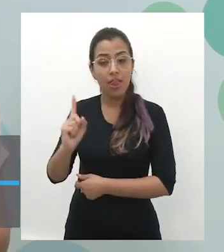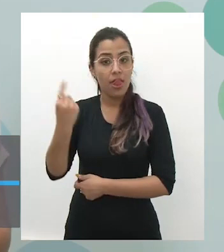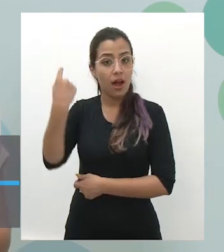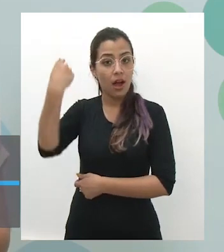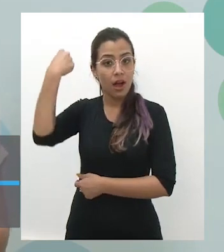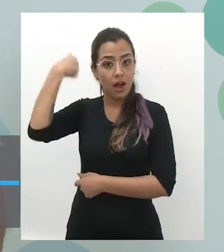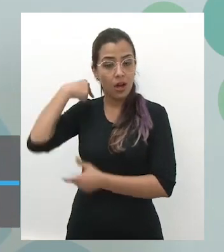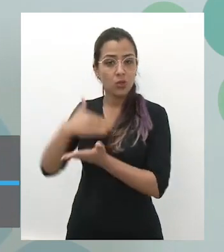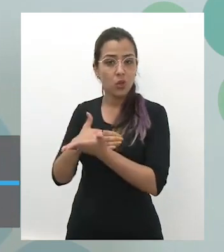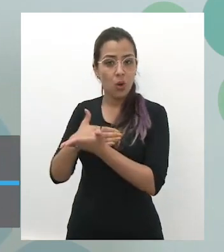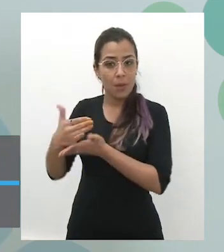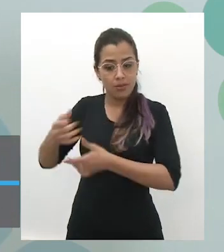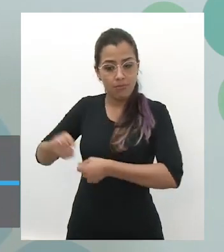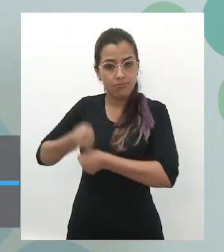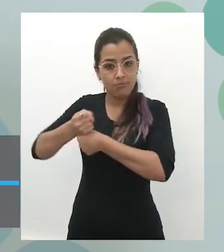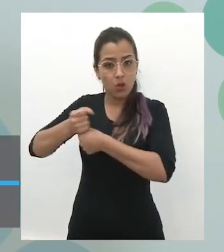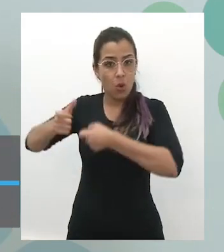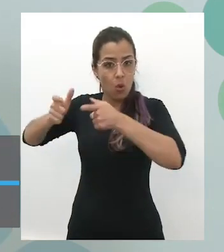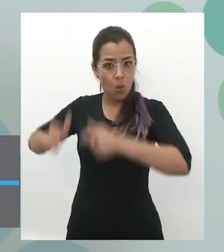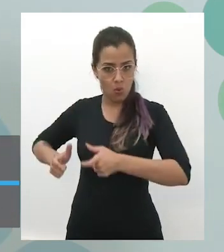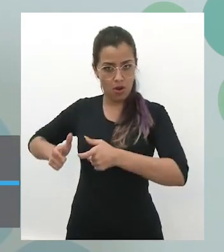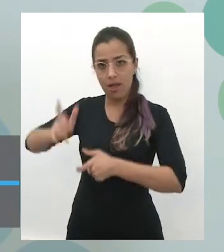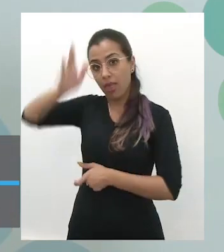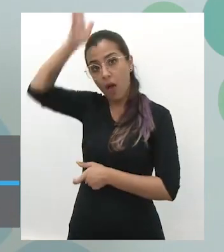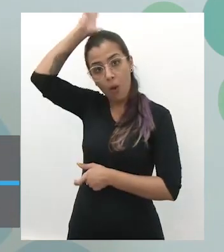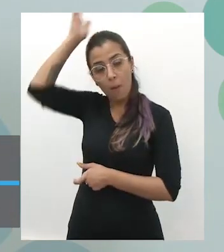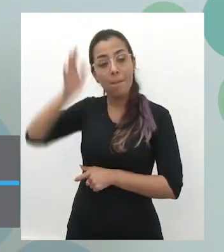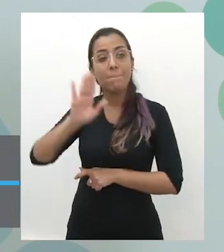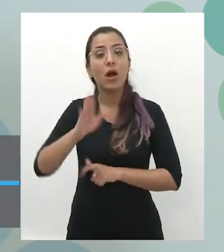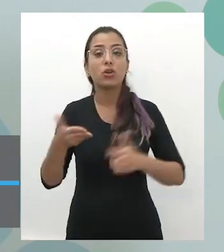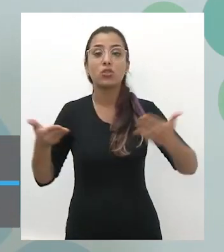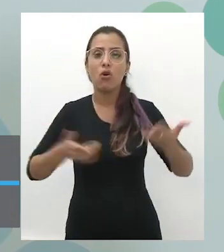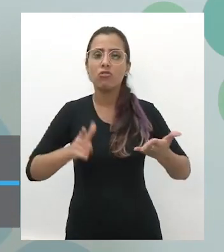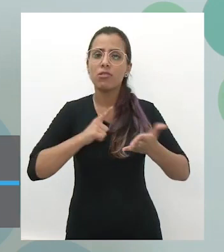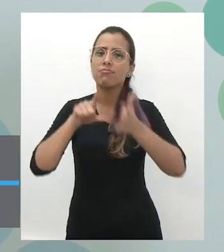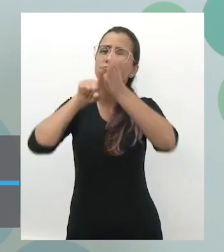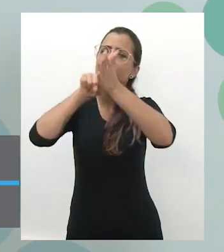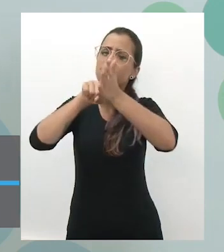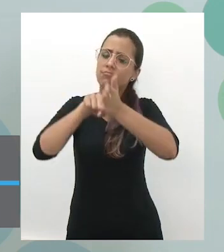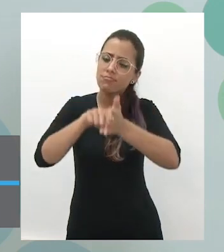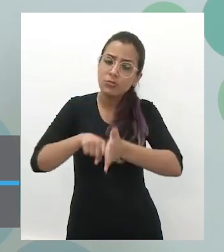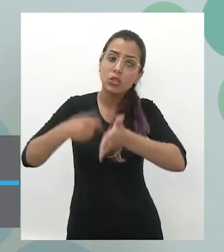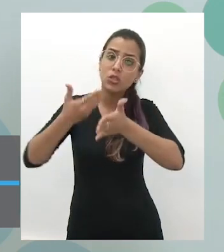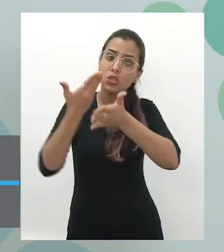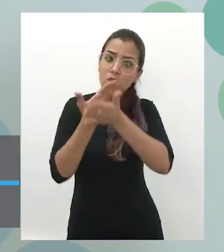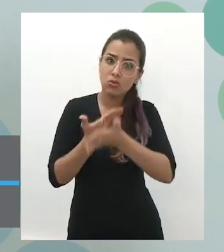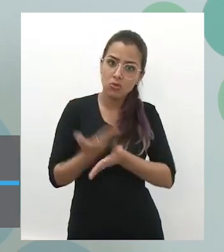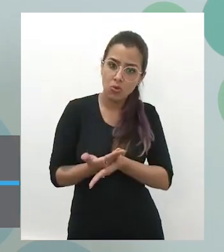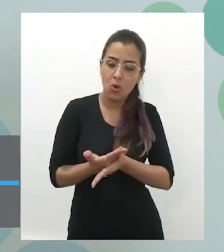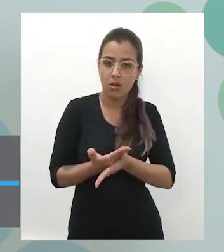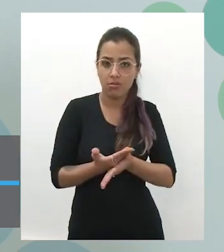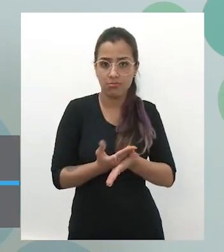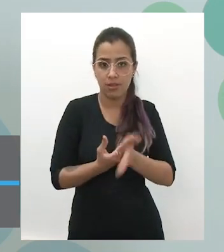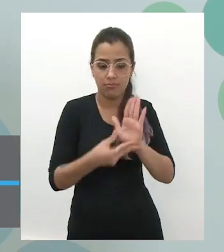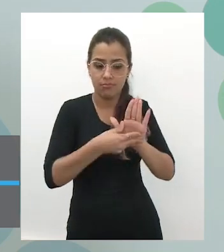comecinho da fundação de Roma. Mas hoje nós temos estudos arqueológicos, nós temos fontes históricas que